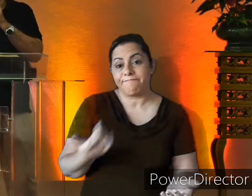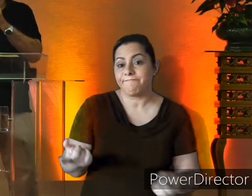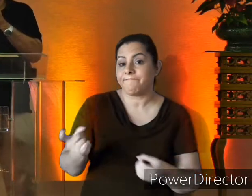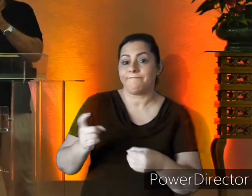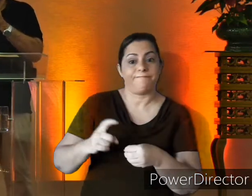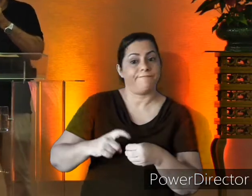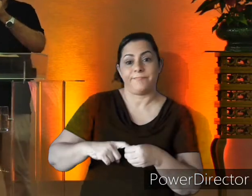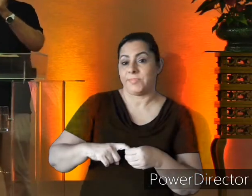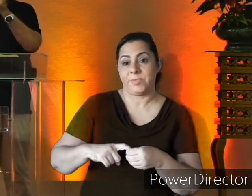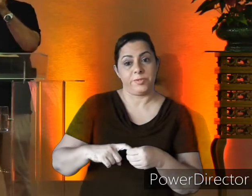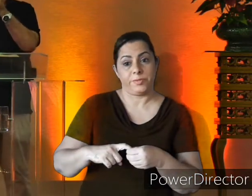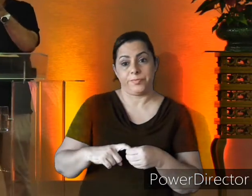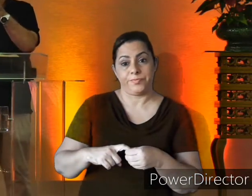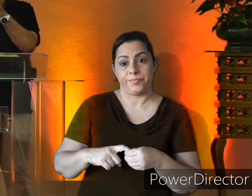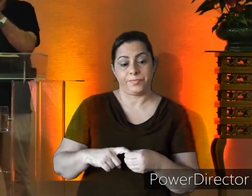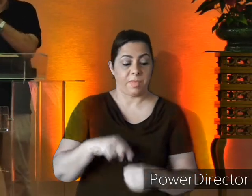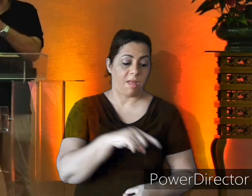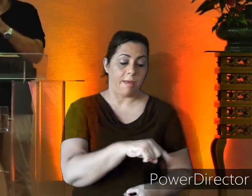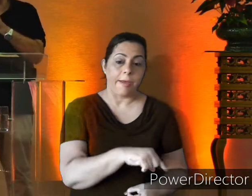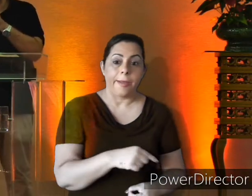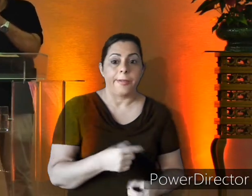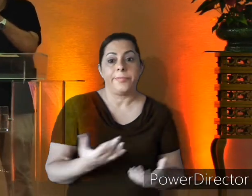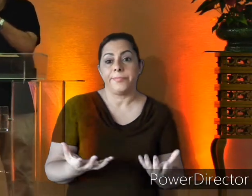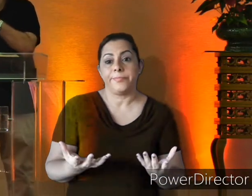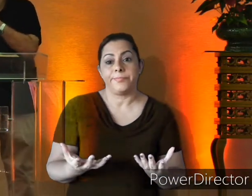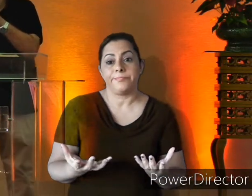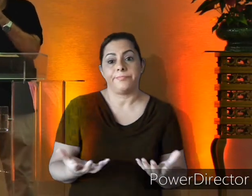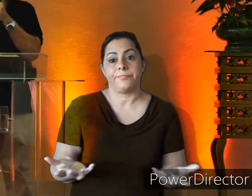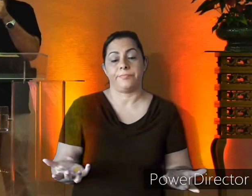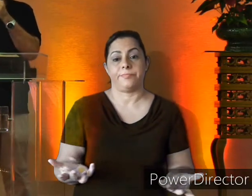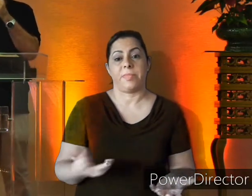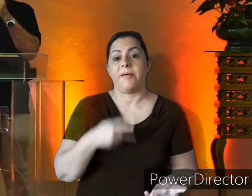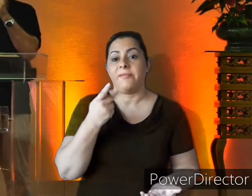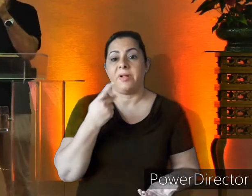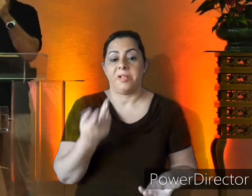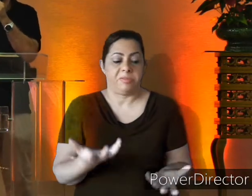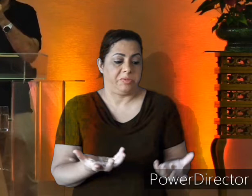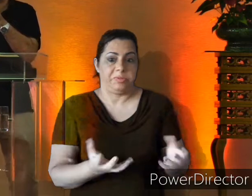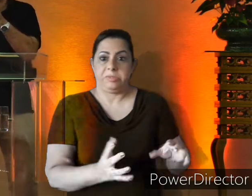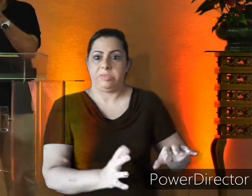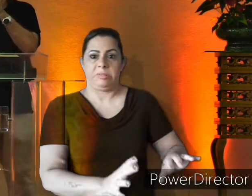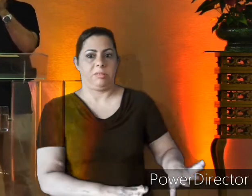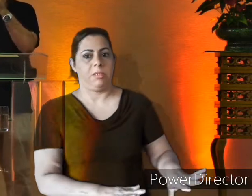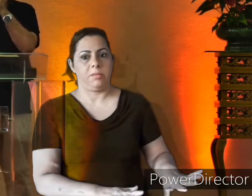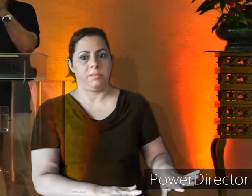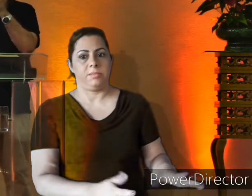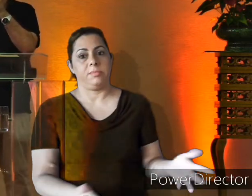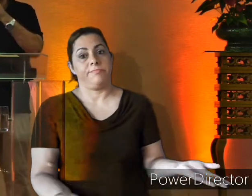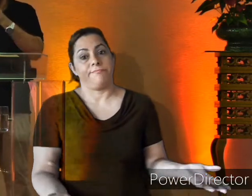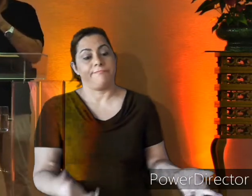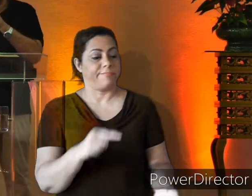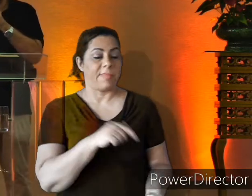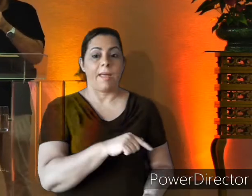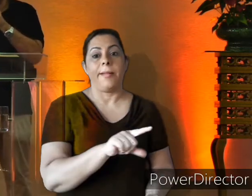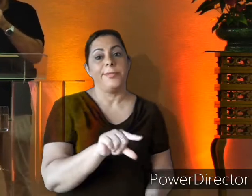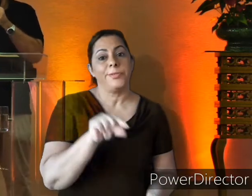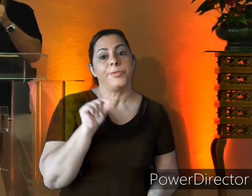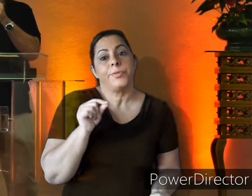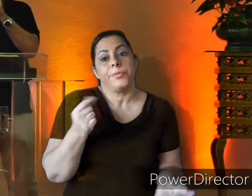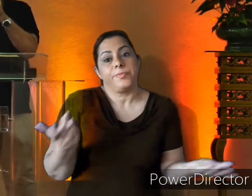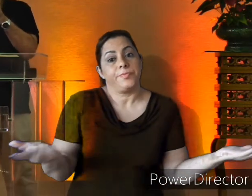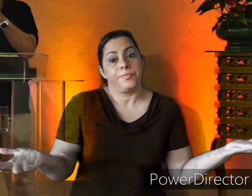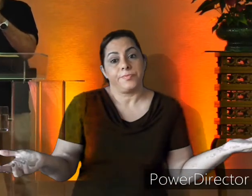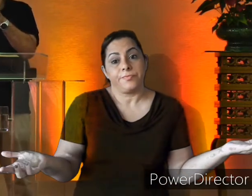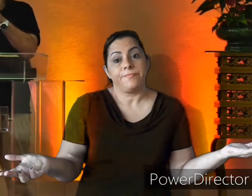e tomaram a decisão: eu agora quero experimentar o que o mundo oferece. E infelizmente